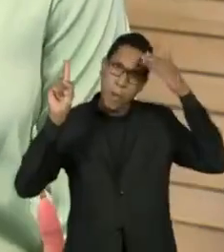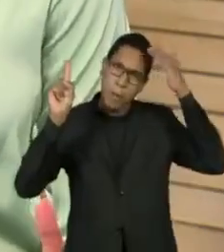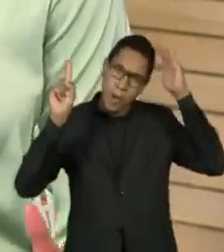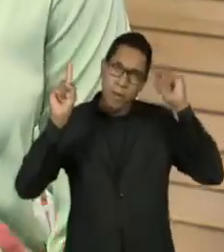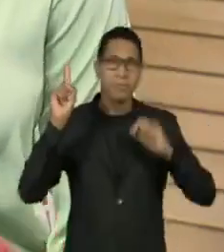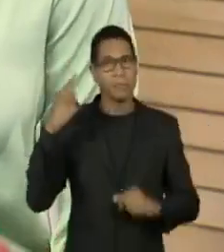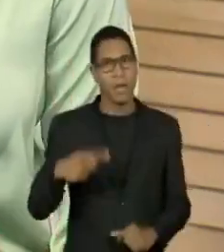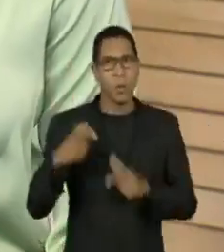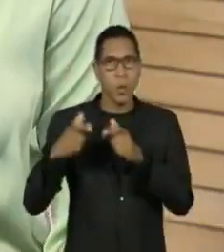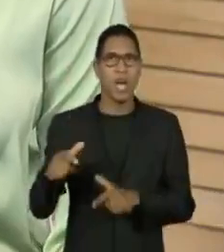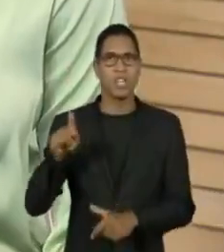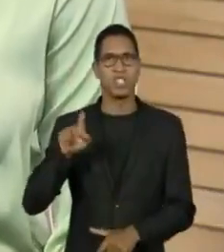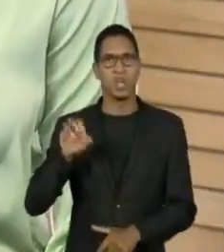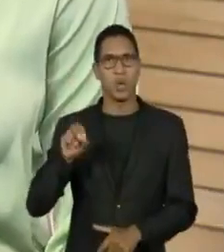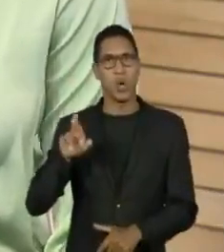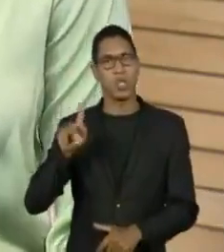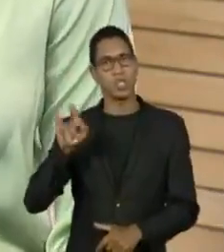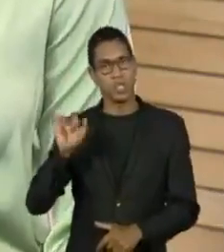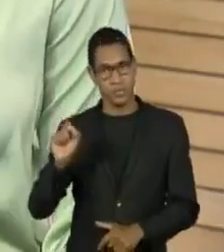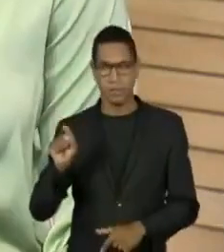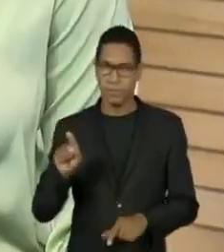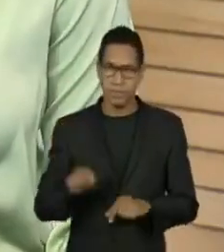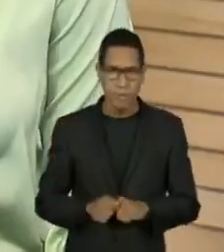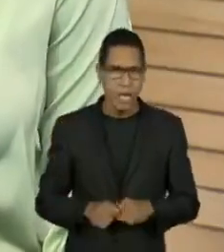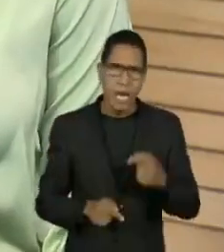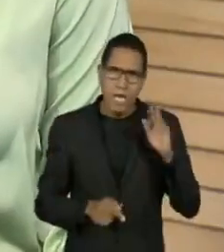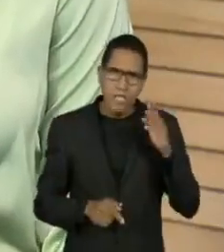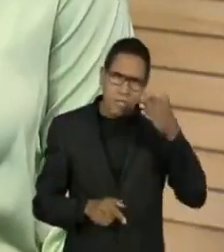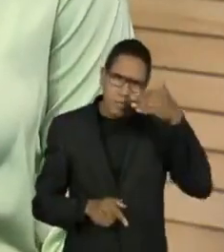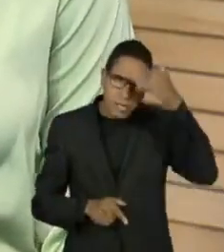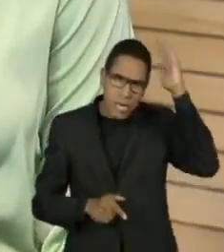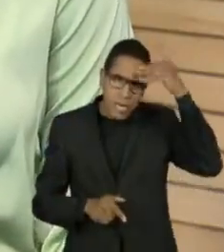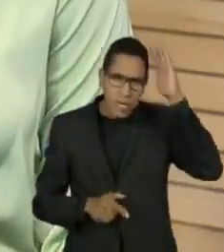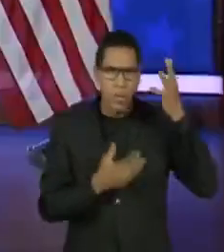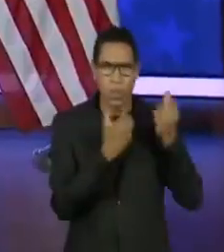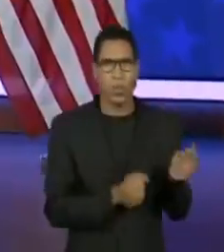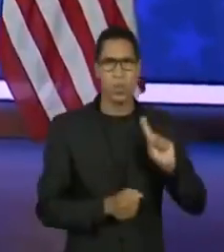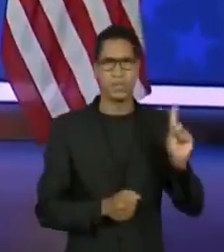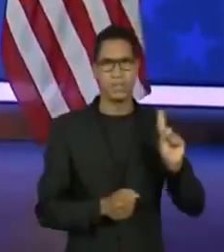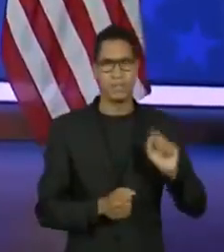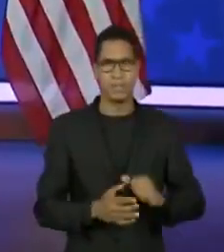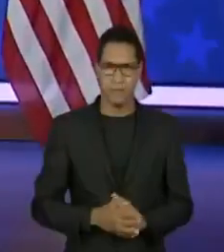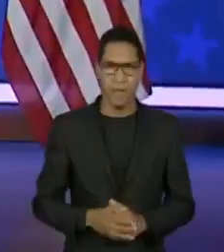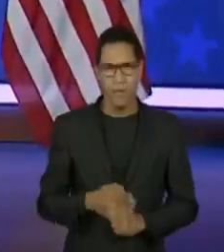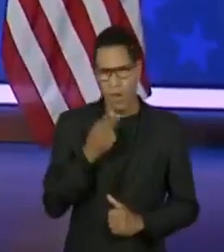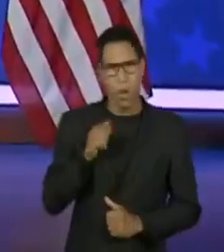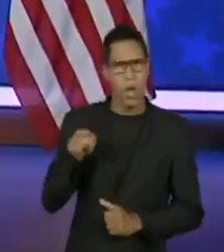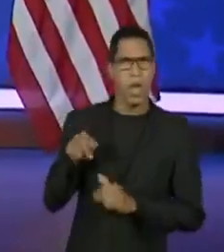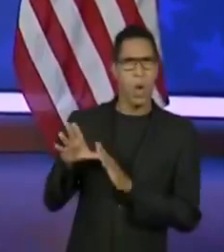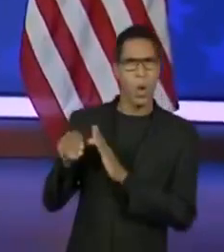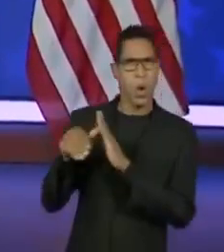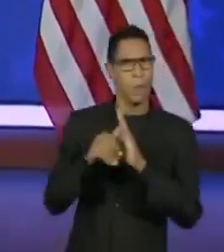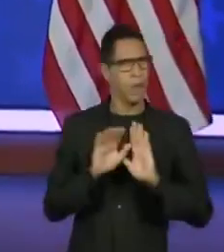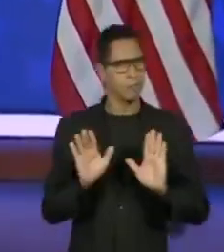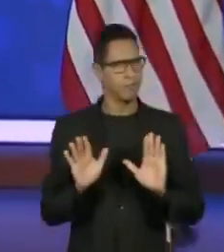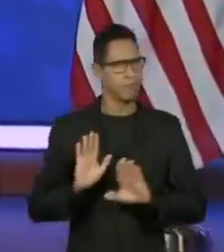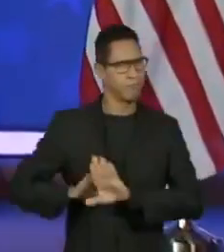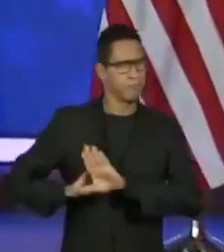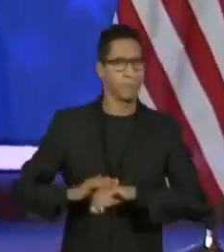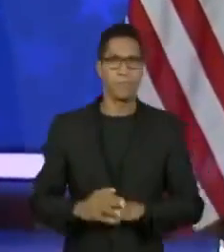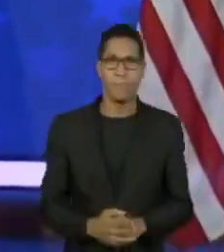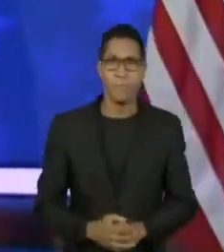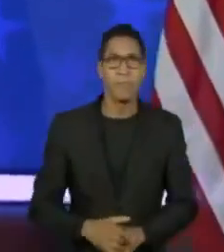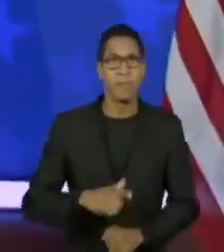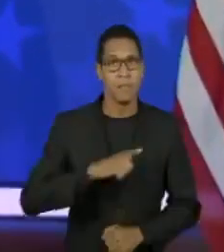atual presidente renova as acusações de que estão tentando roubar a reeleição. Com 99%